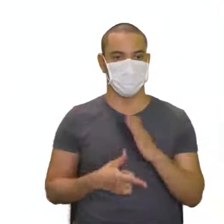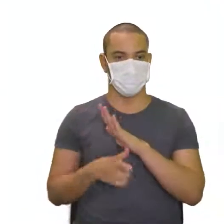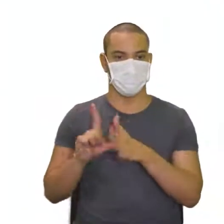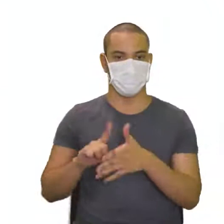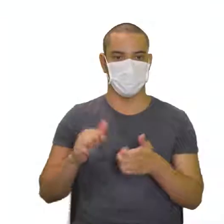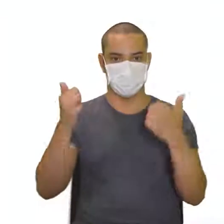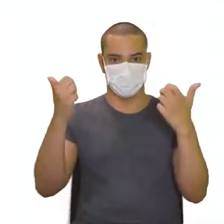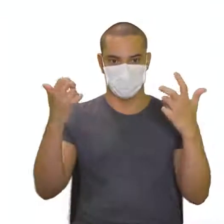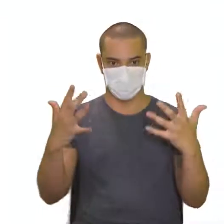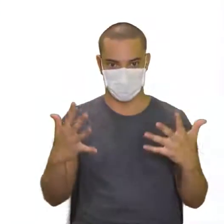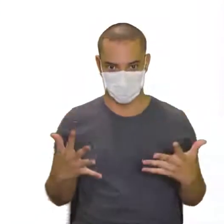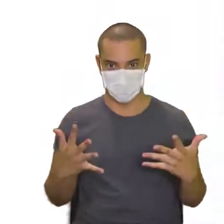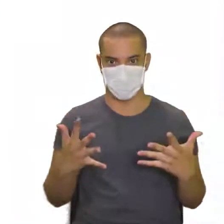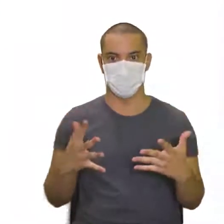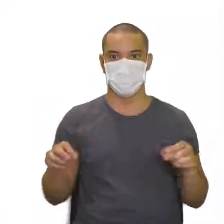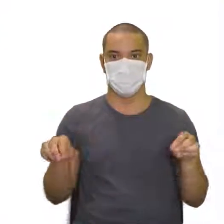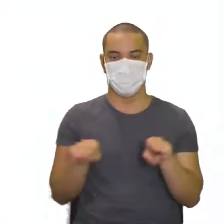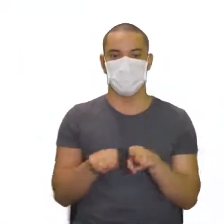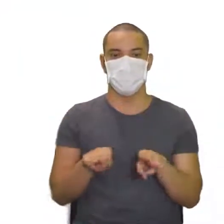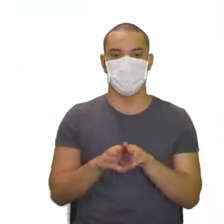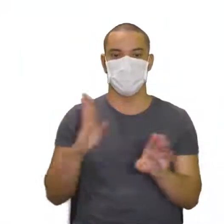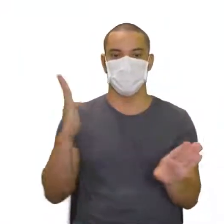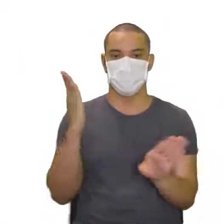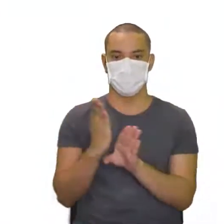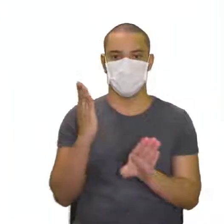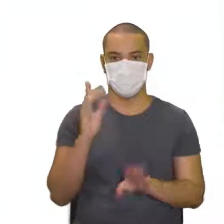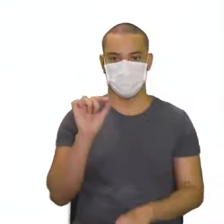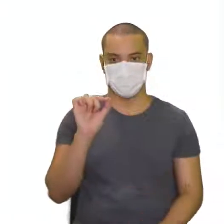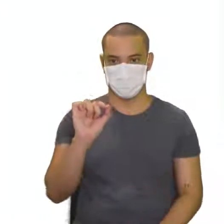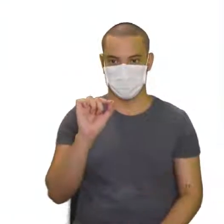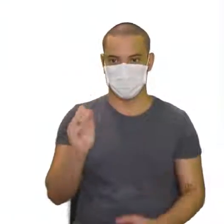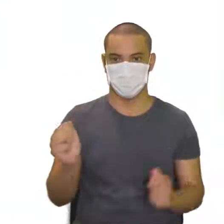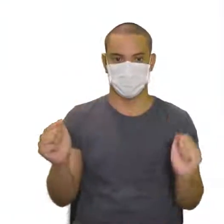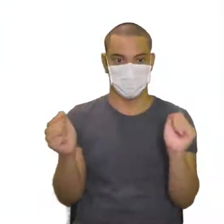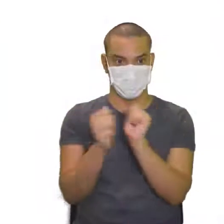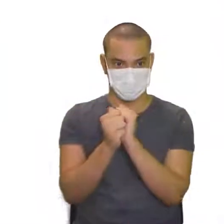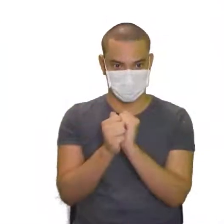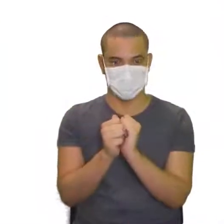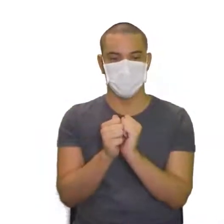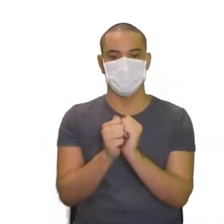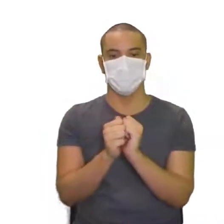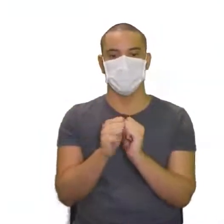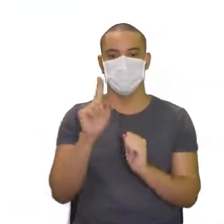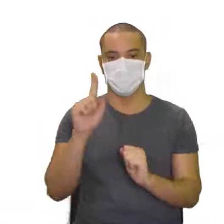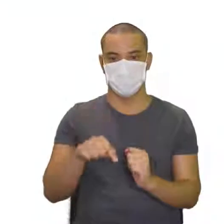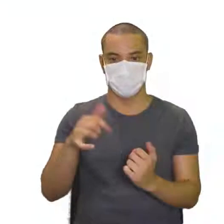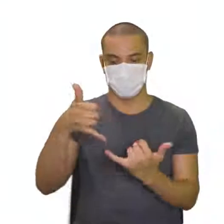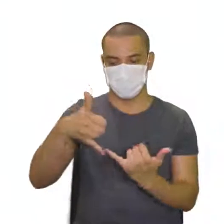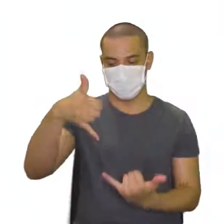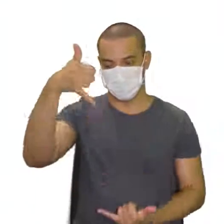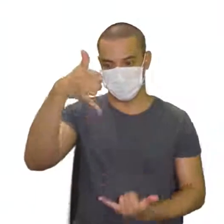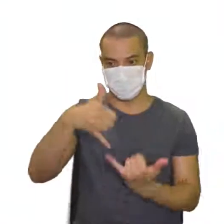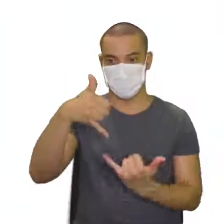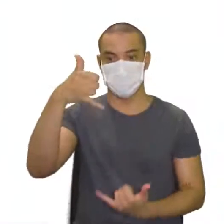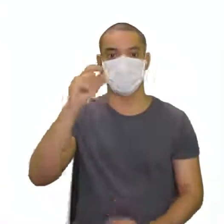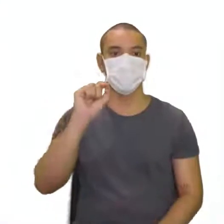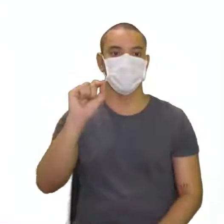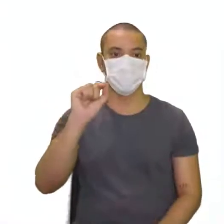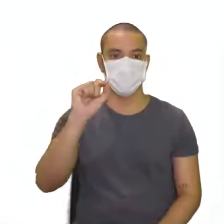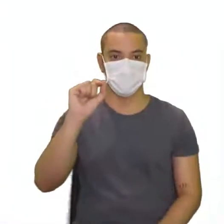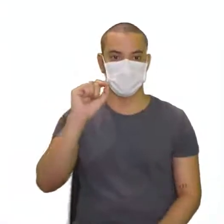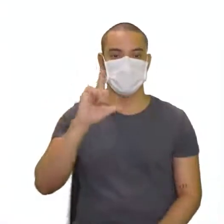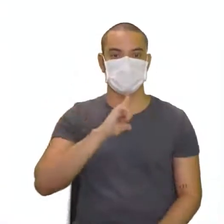vocês, campo magnético devido a um condutor retilíneo. Olha só, quando um